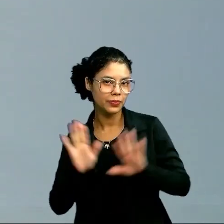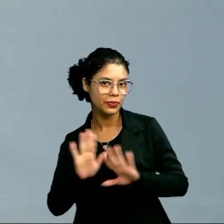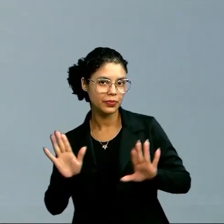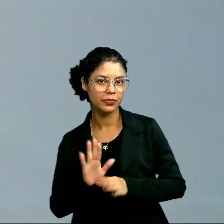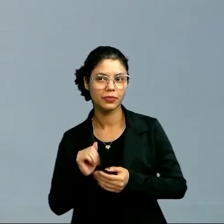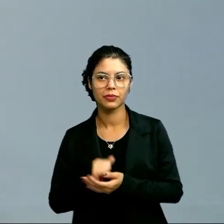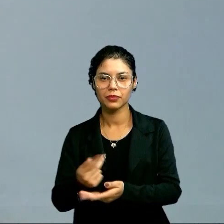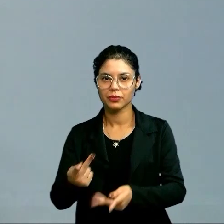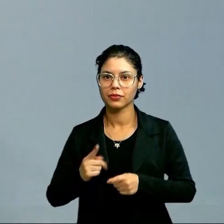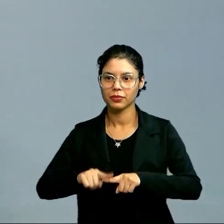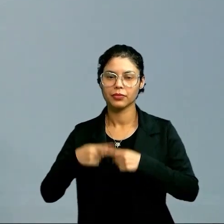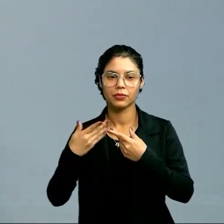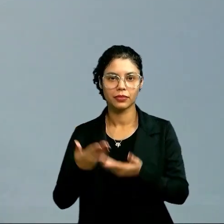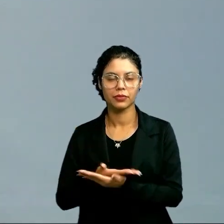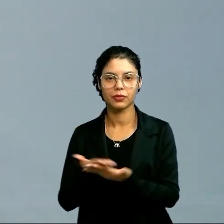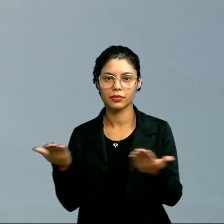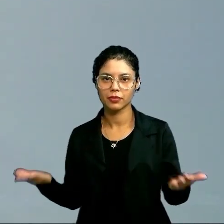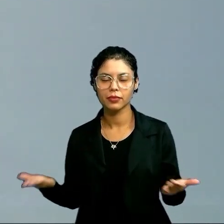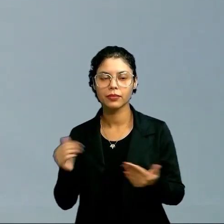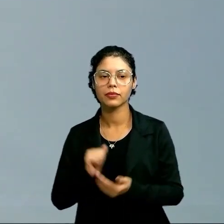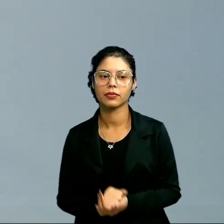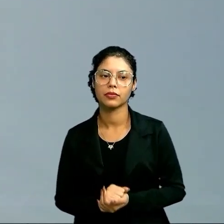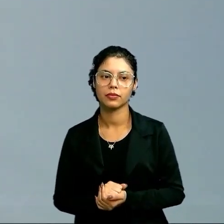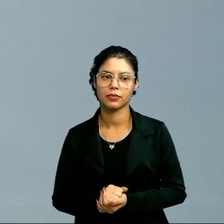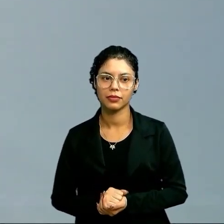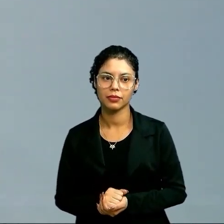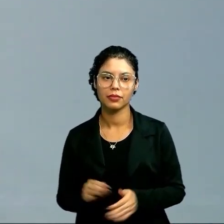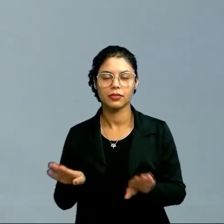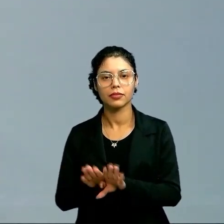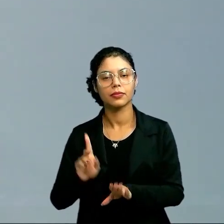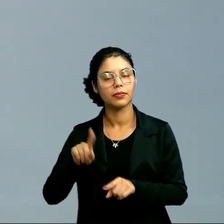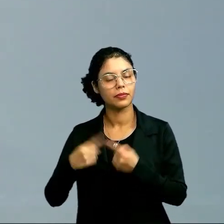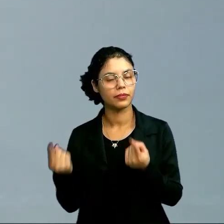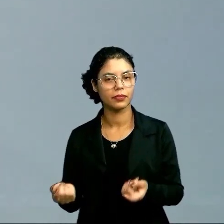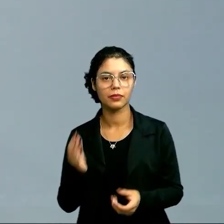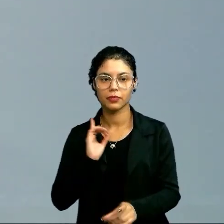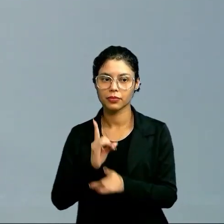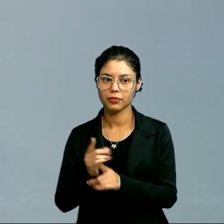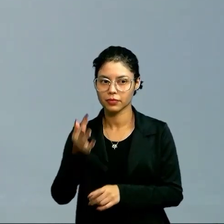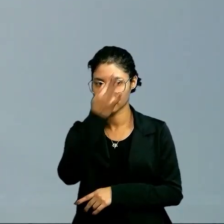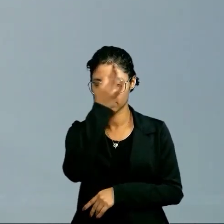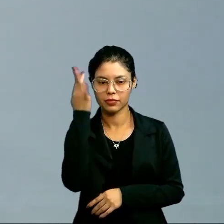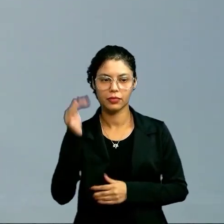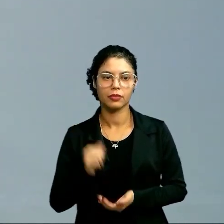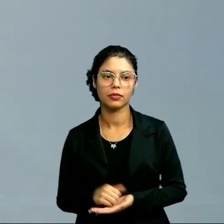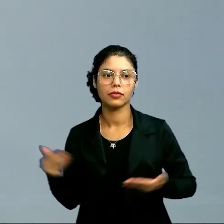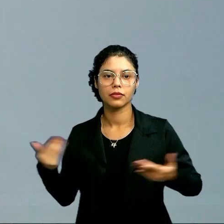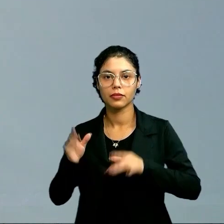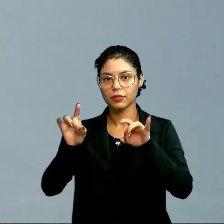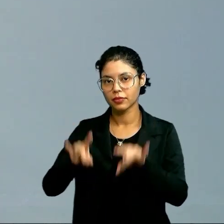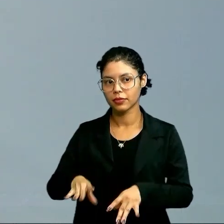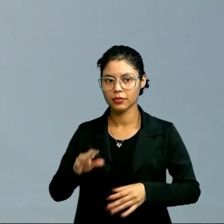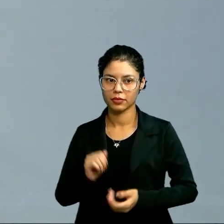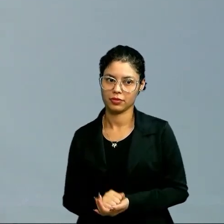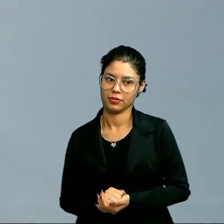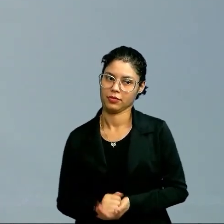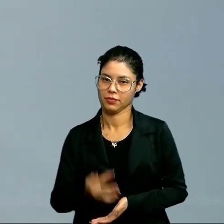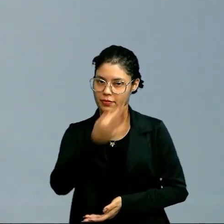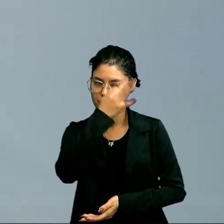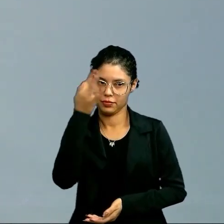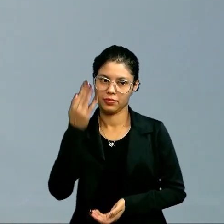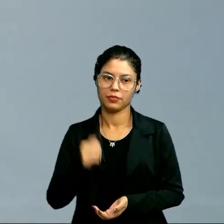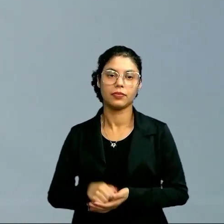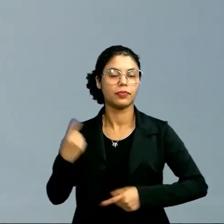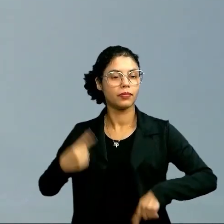Olá, sejam todos bem-vindos, todas bem-vindas a mais esse encontro filosófico, que é o último sobre